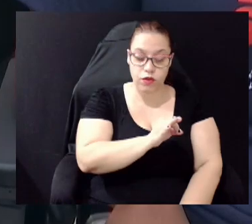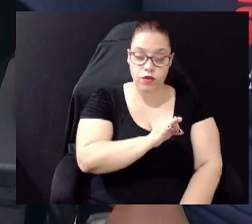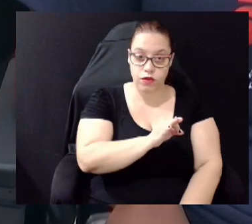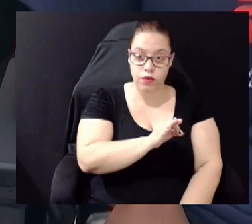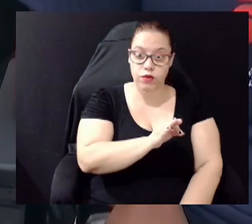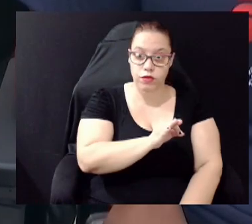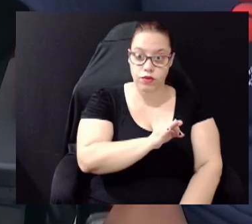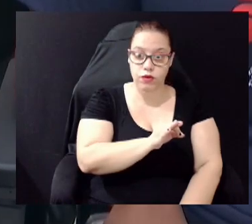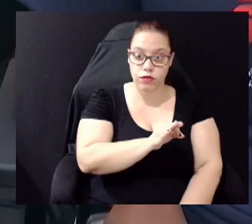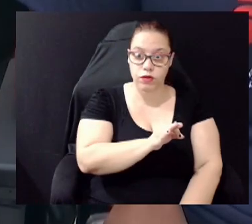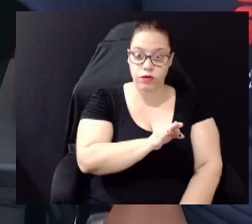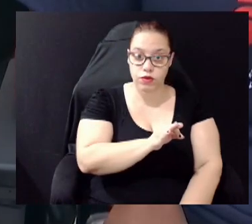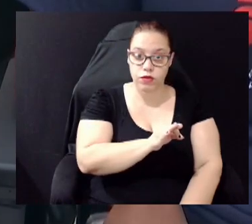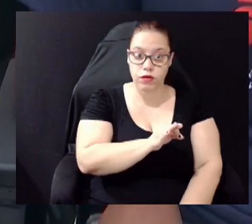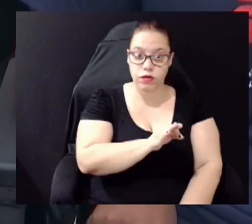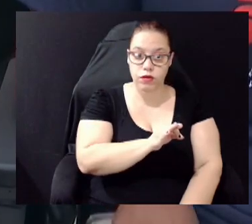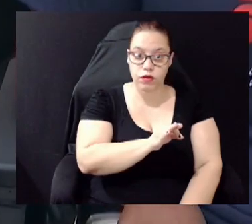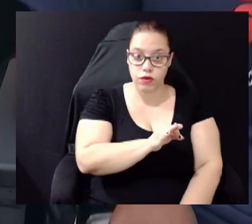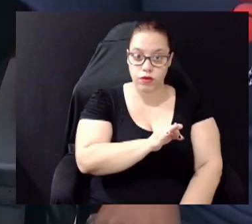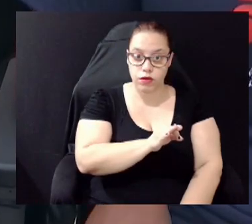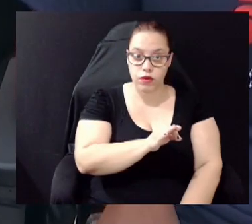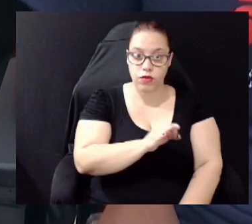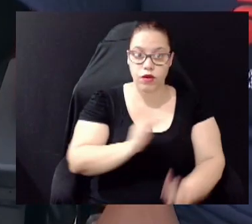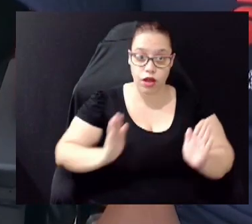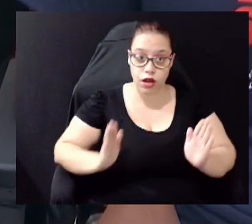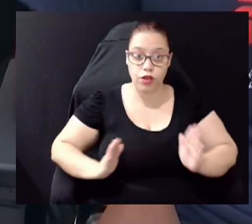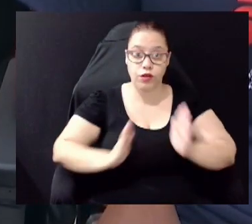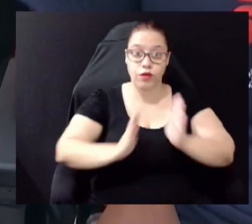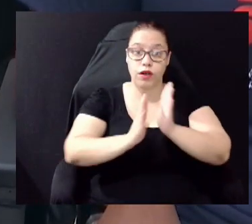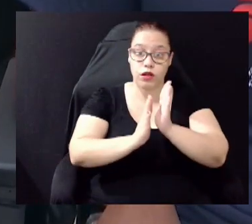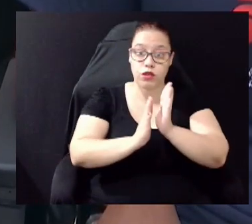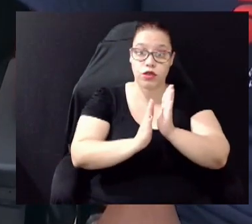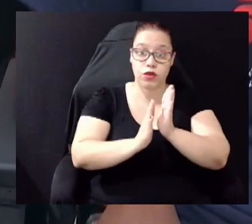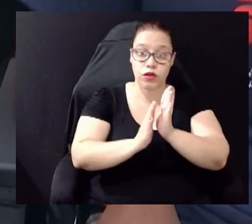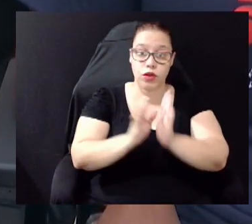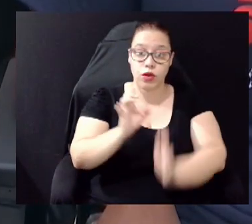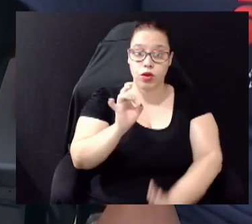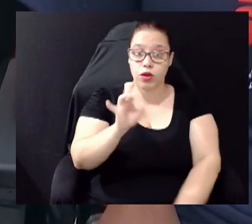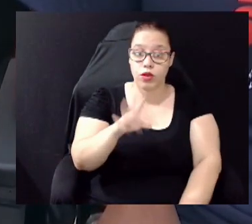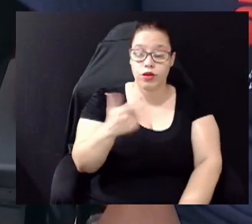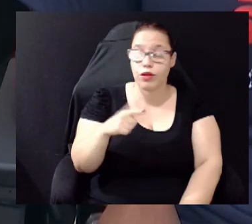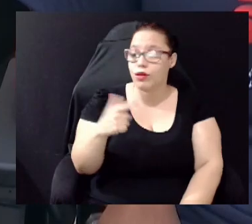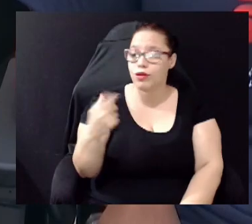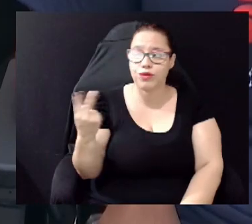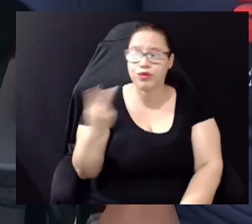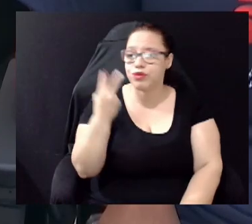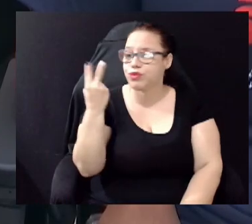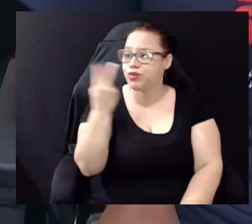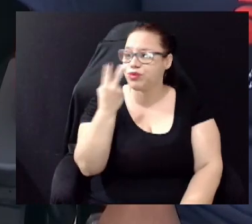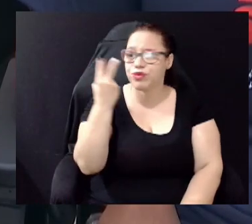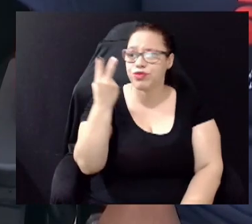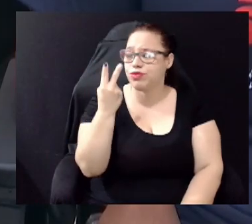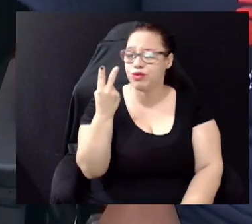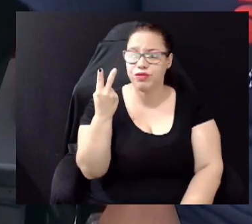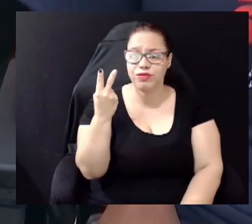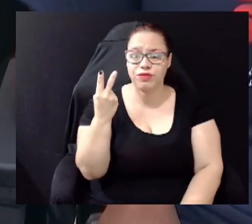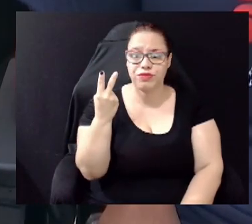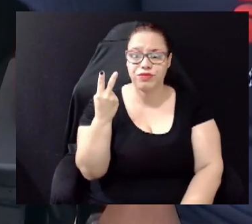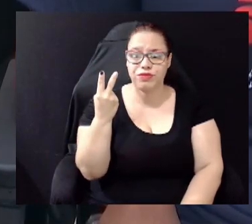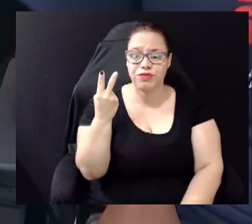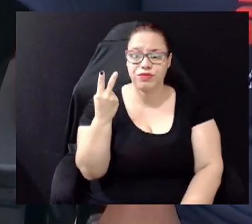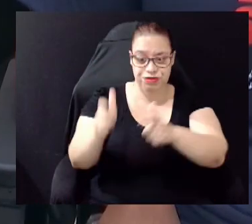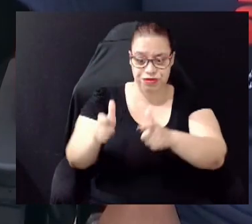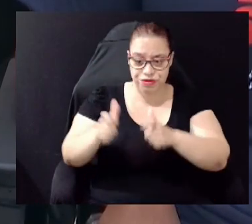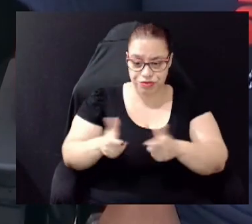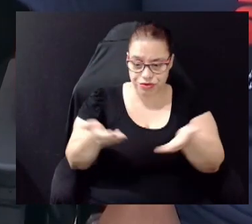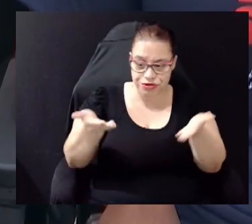a obra, né, a gente é a linha de frente. E só que a gente não é valorizado, a gente não tem espaço. Então, hoje, a gente